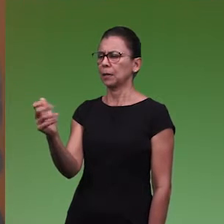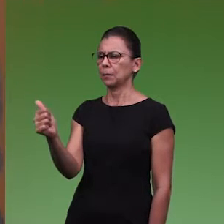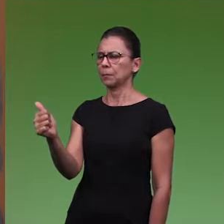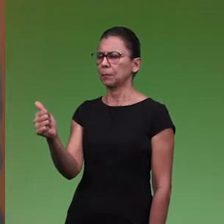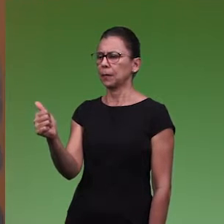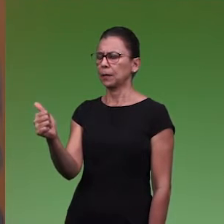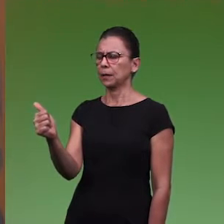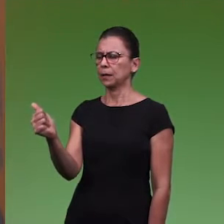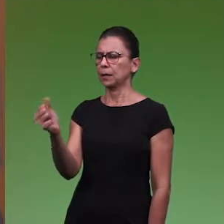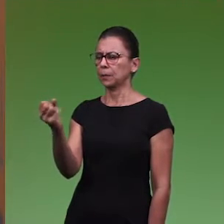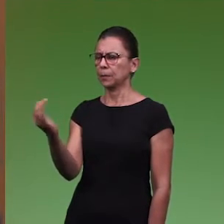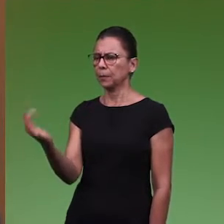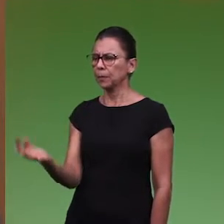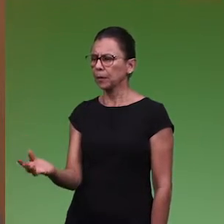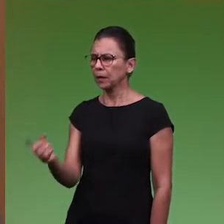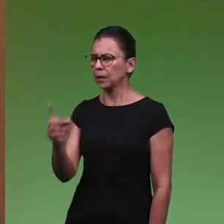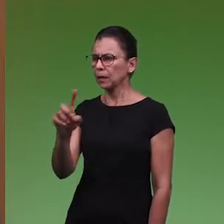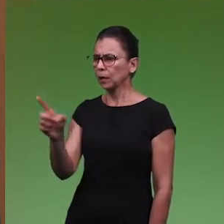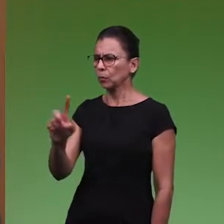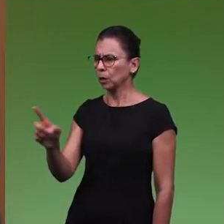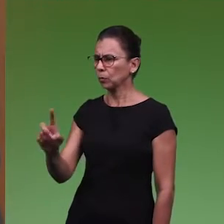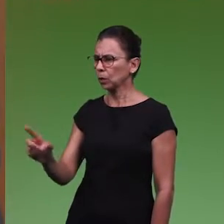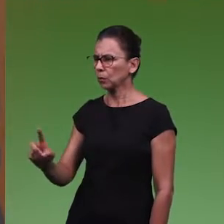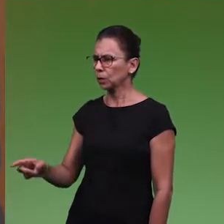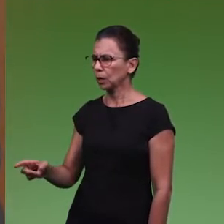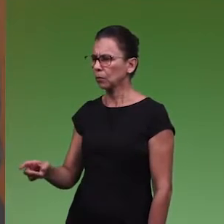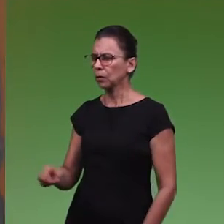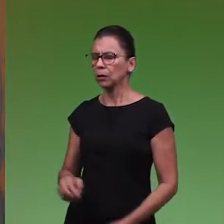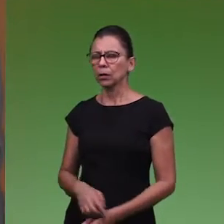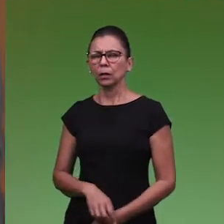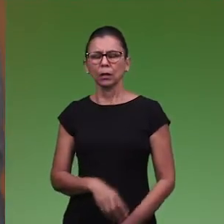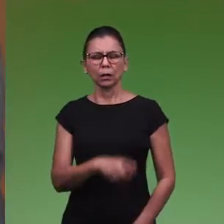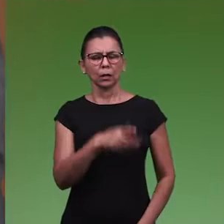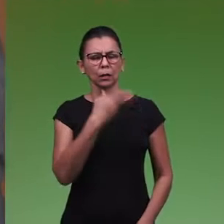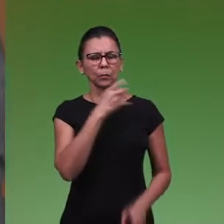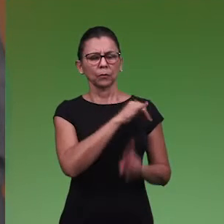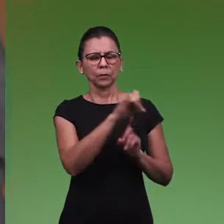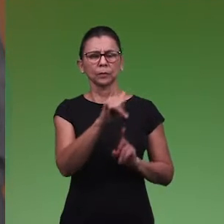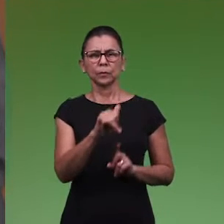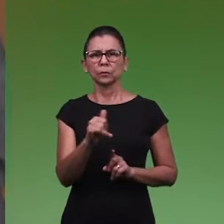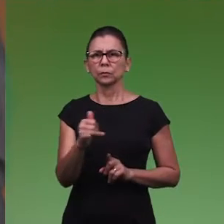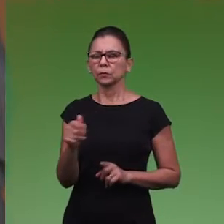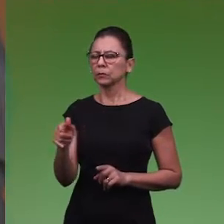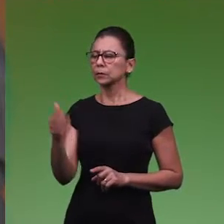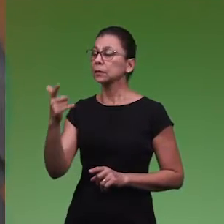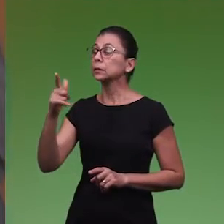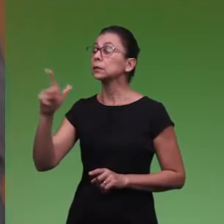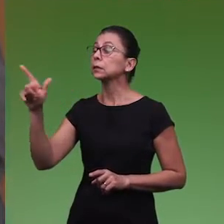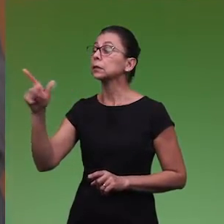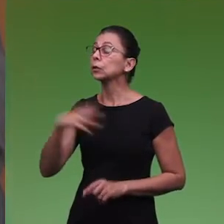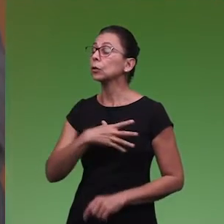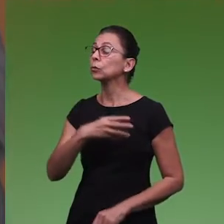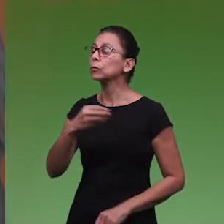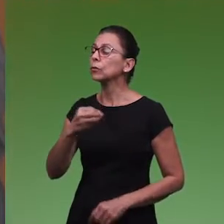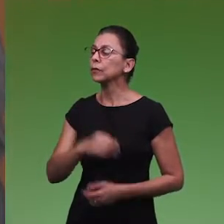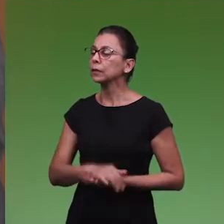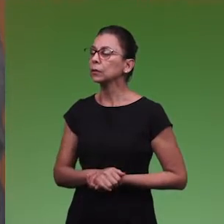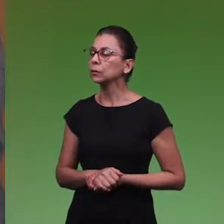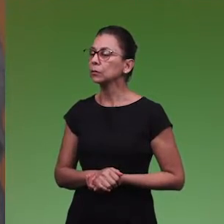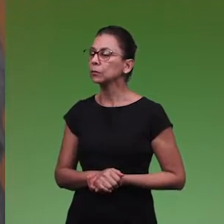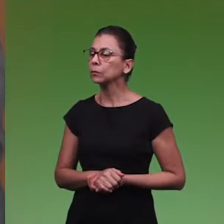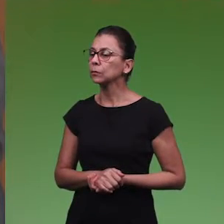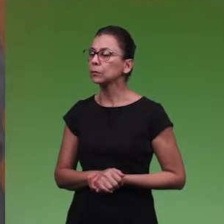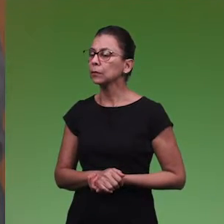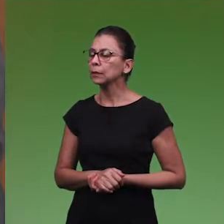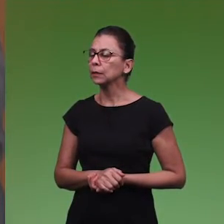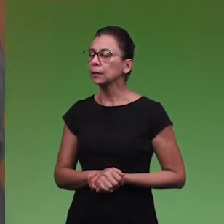menor, que está lá no campo cuidando das ovelhas. E Samuel disse: nós não assentaremos à mesa para